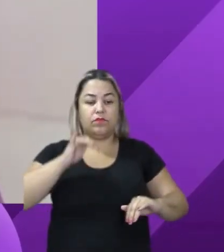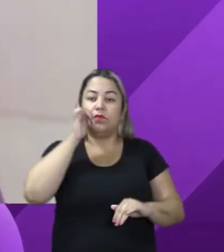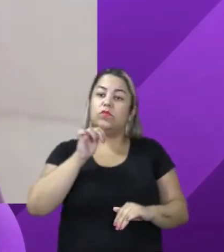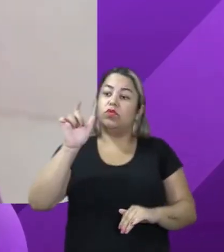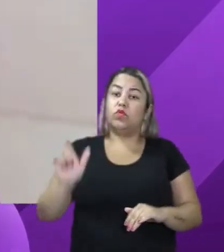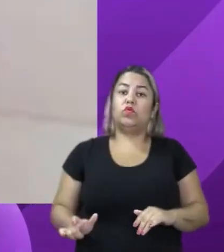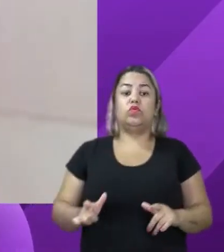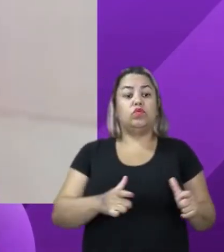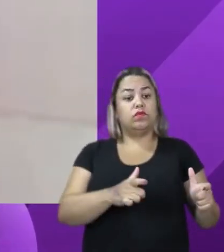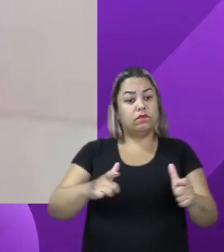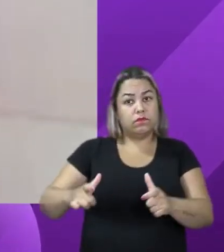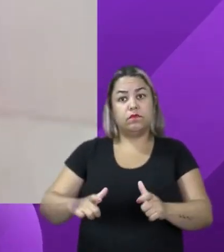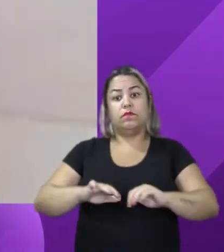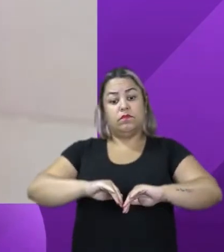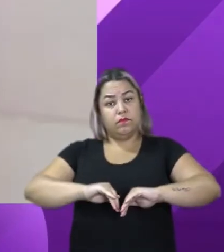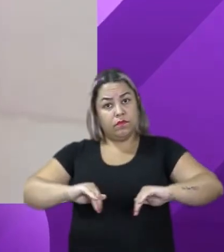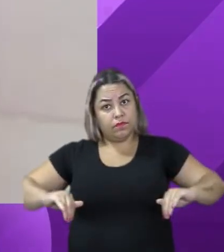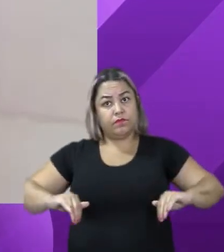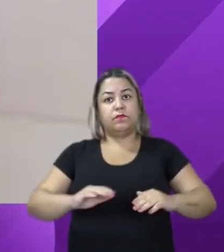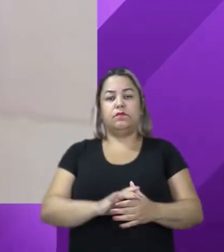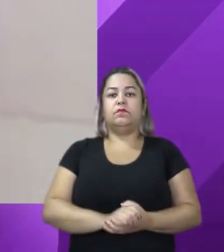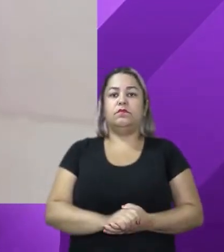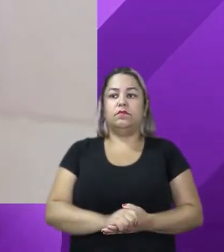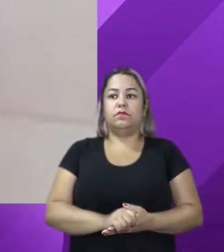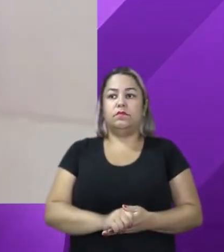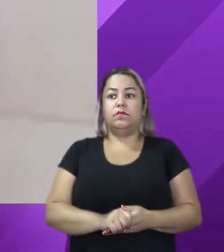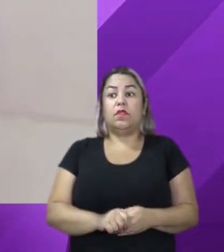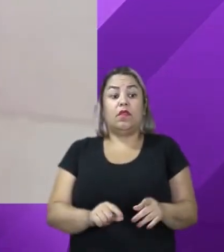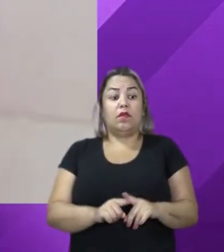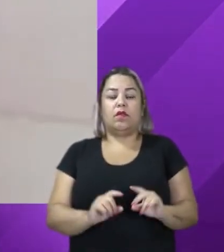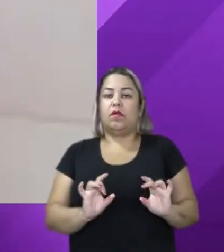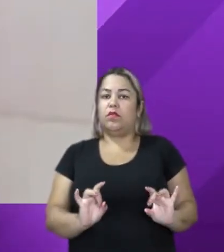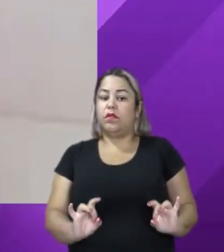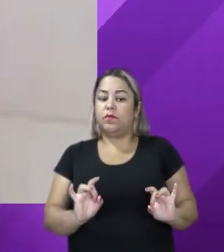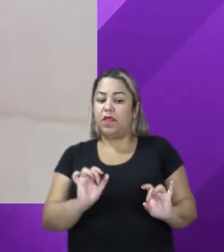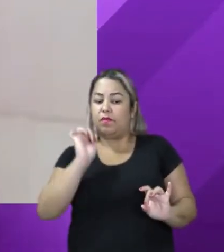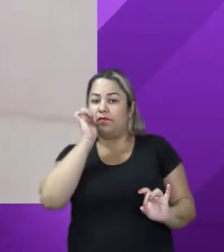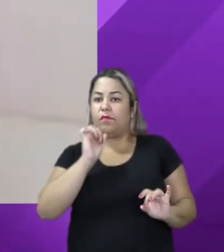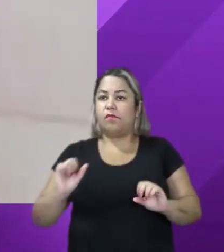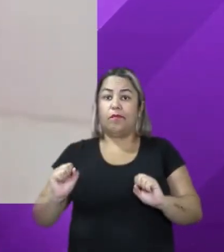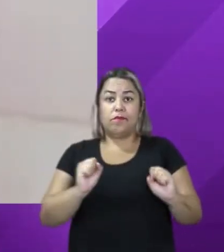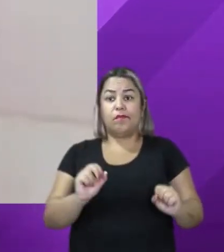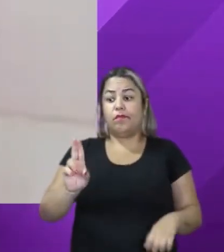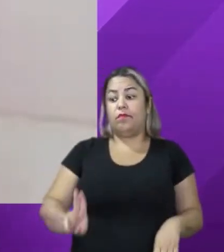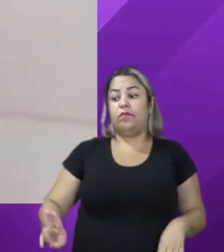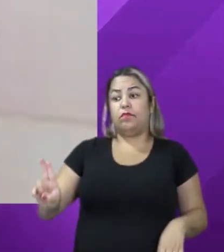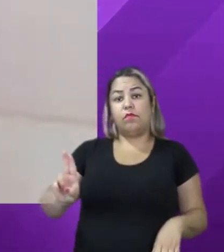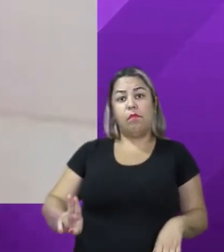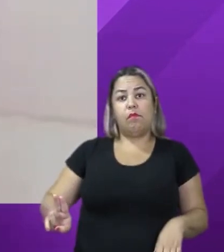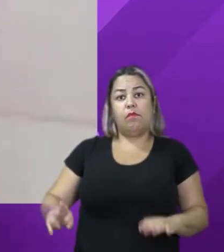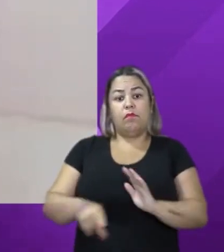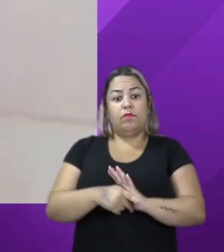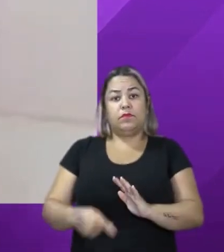dos espaços públicos, ela afasta, ela inibe que as mulheres possam utilizar esse meio